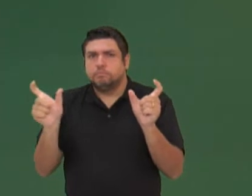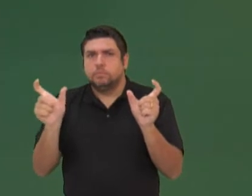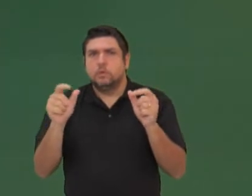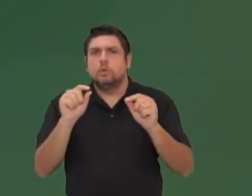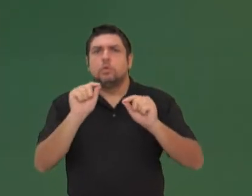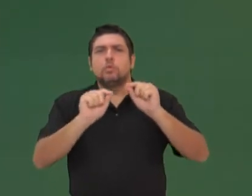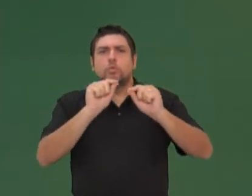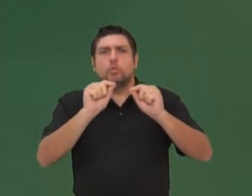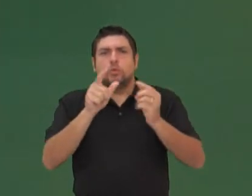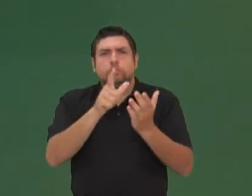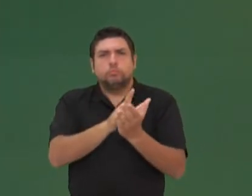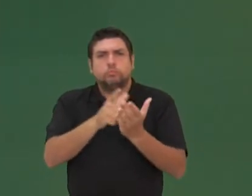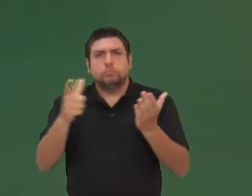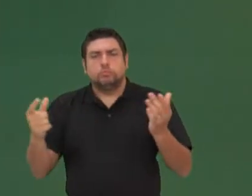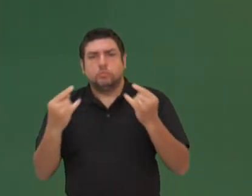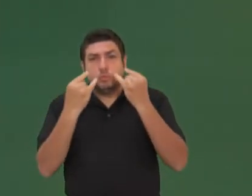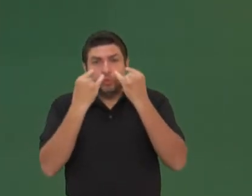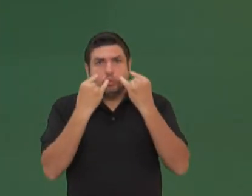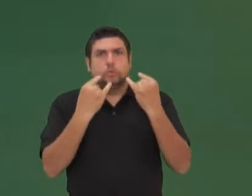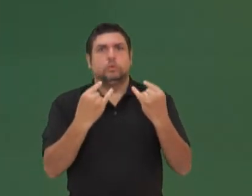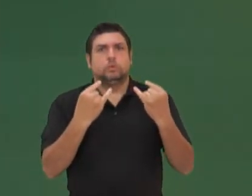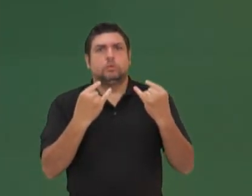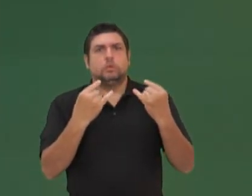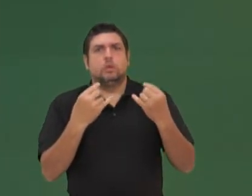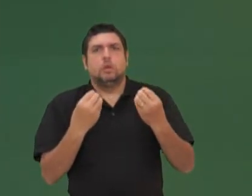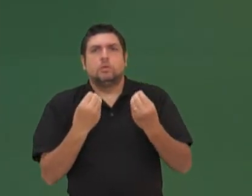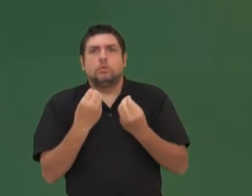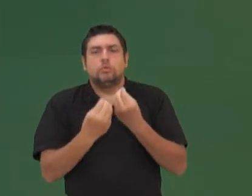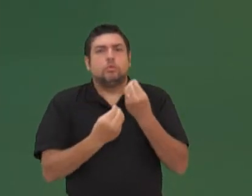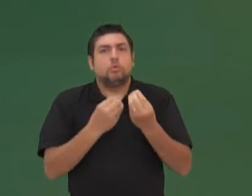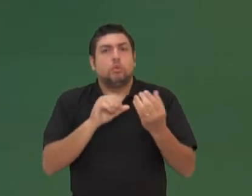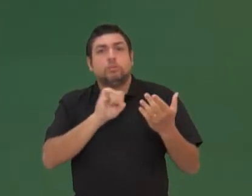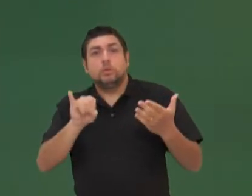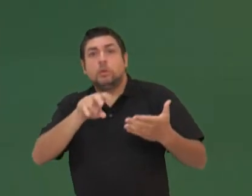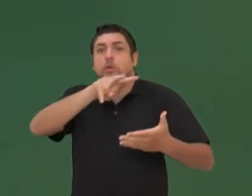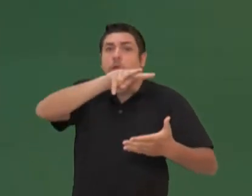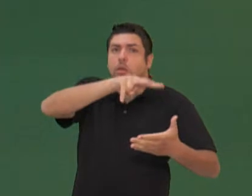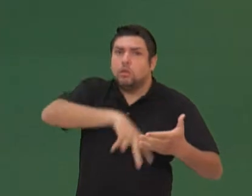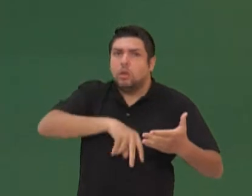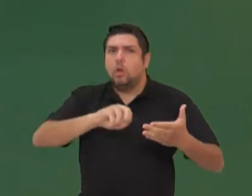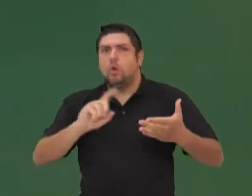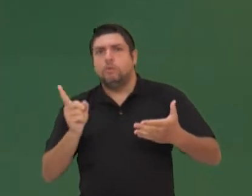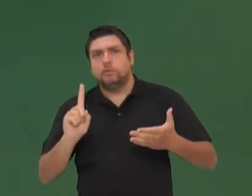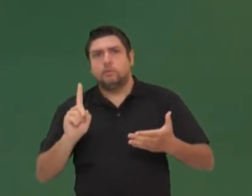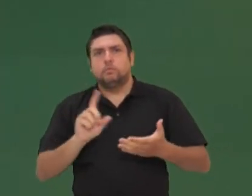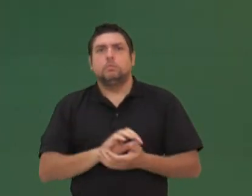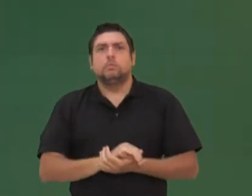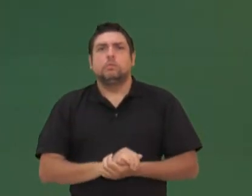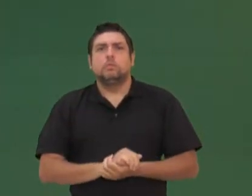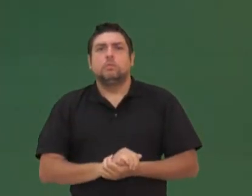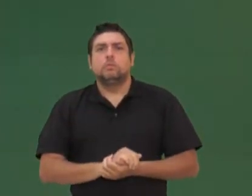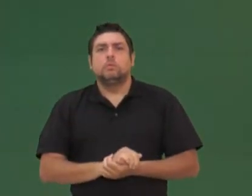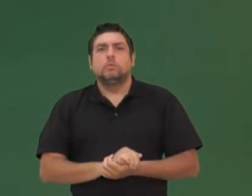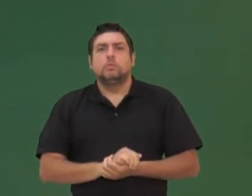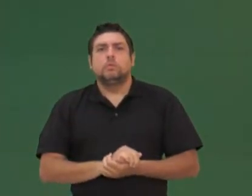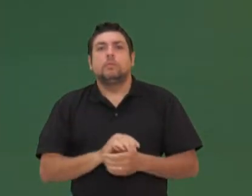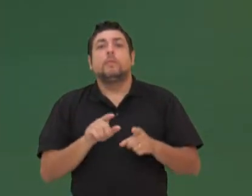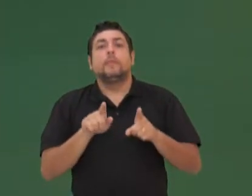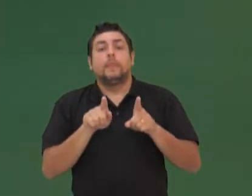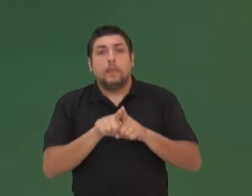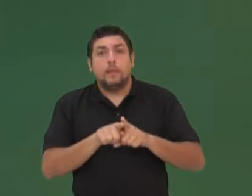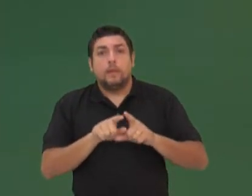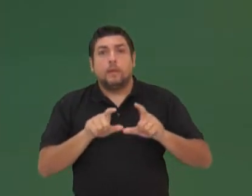a nossa curiosidade como leitores. Se nós vamos ou não vamos fazer a leitura, certo? E o linguagem, especialmente em